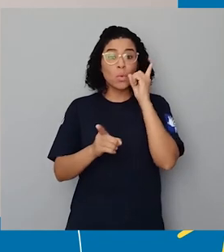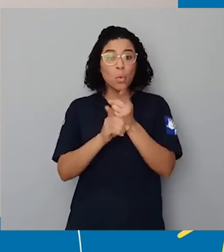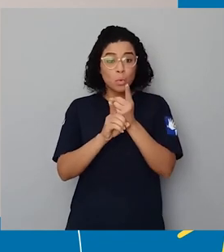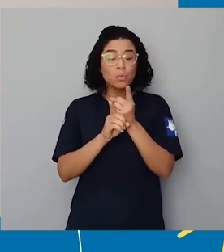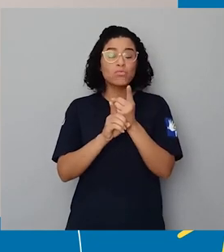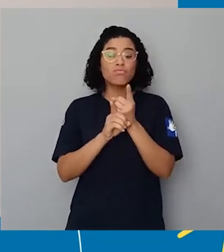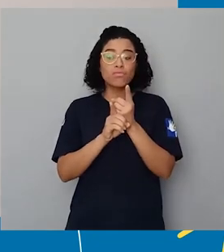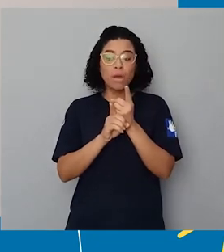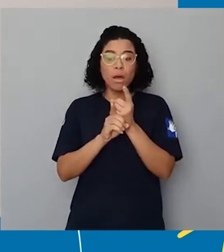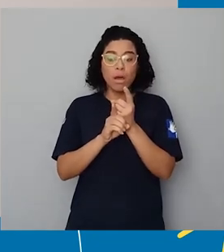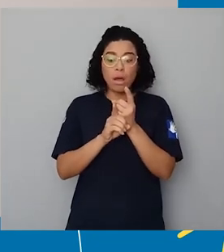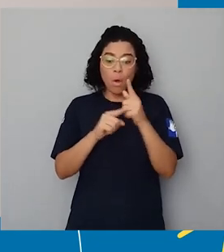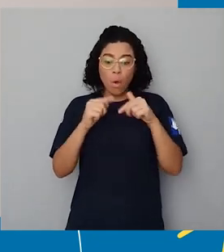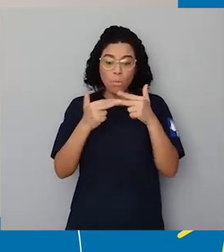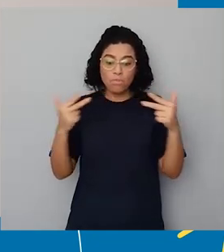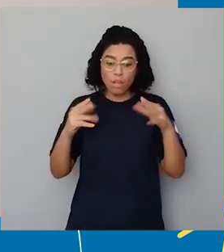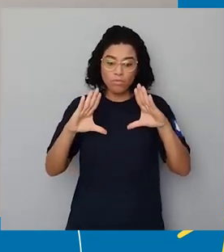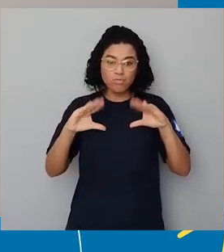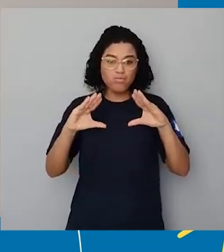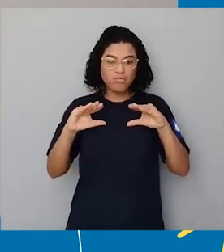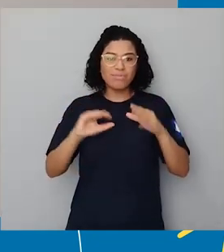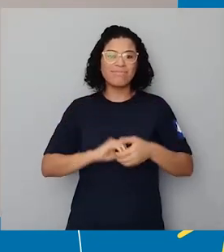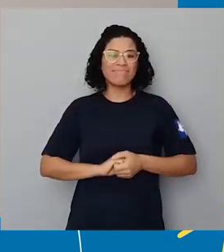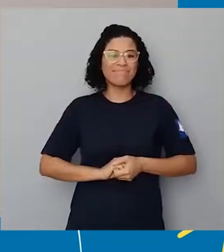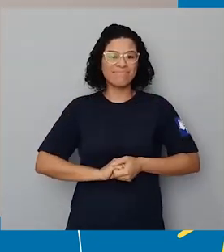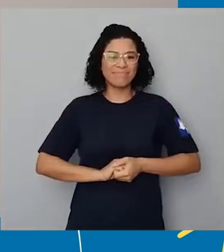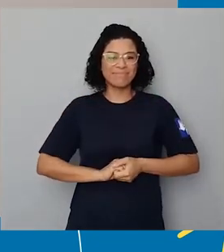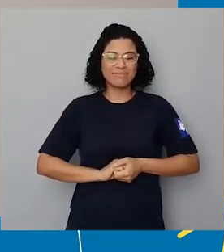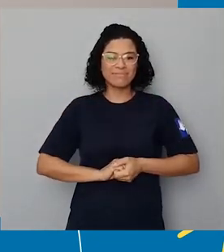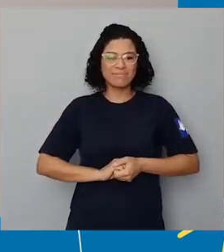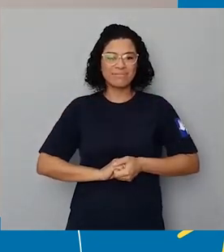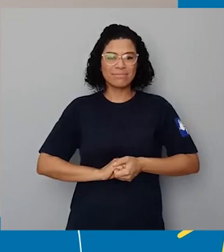um objeto bem fofinho. Vamos lá?